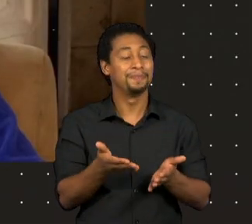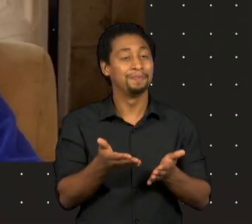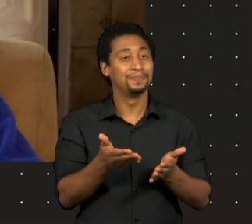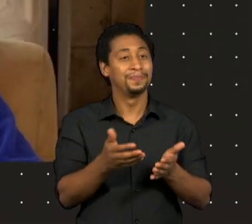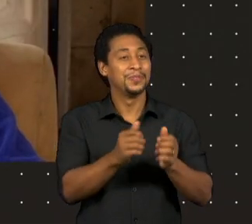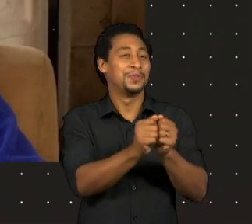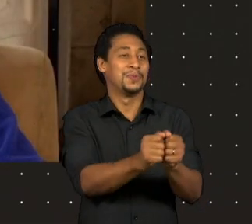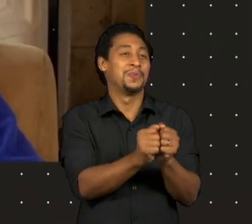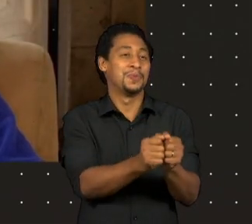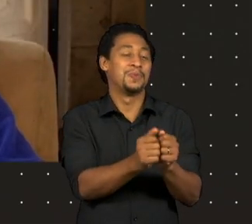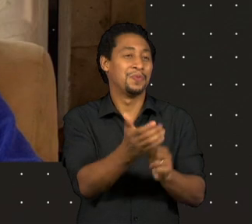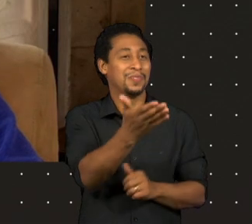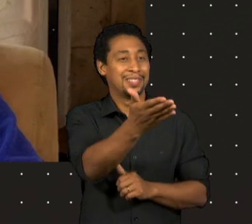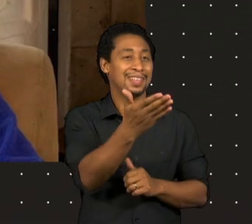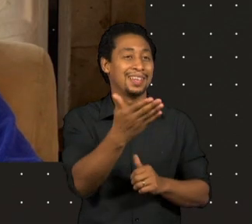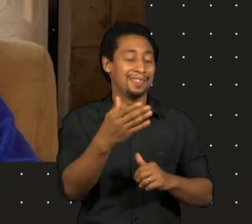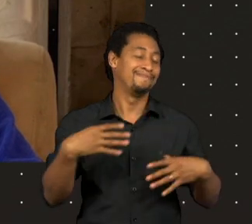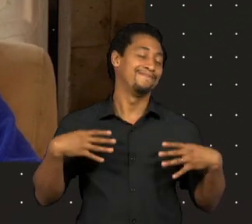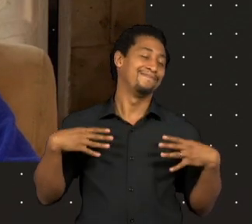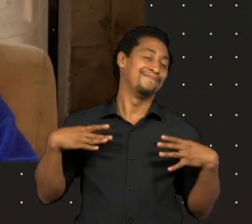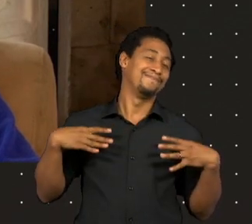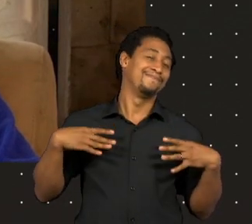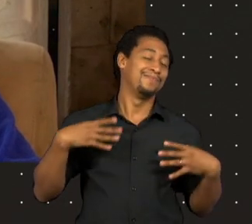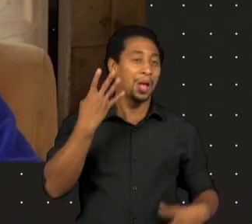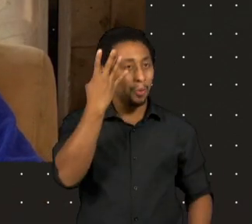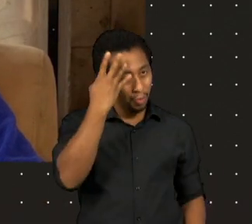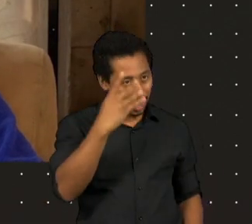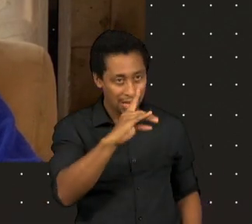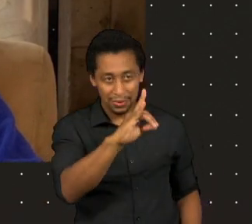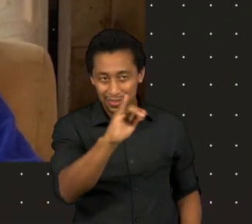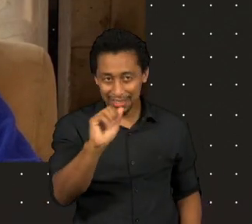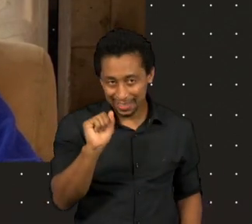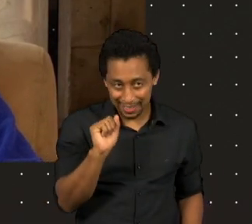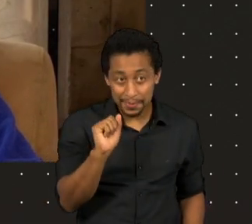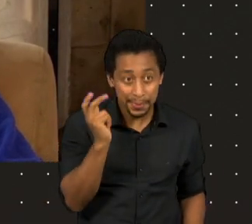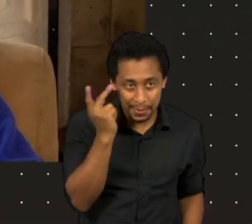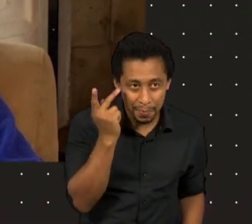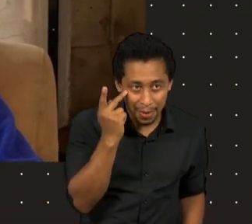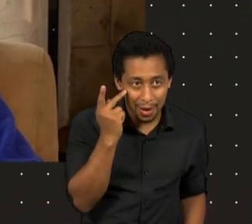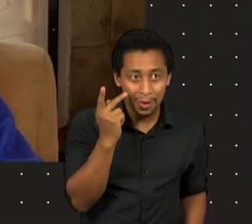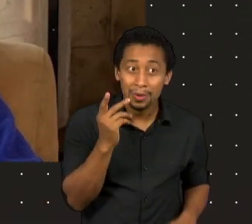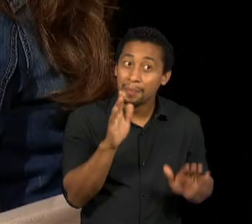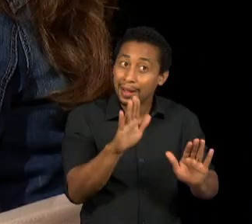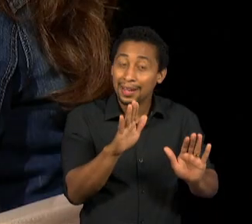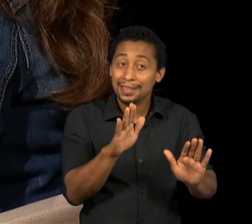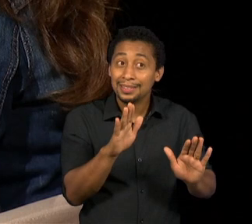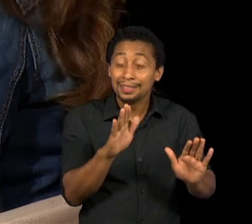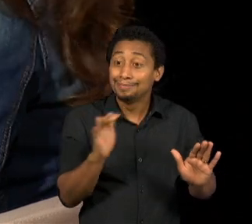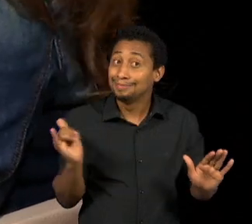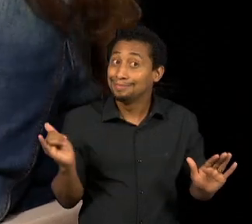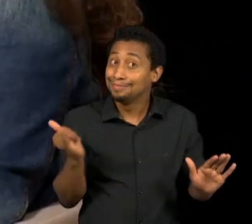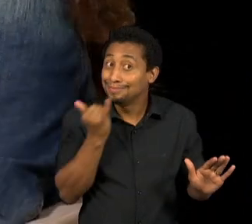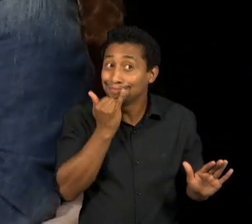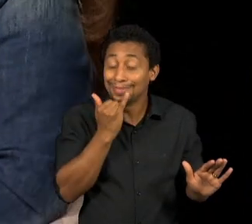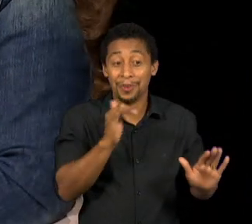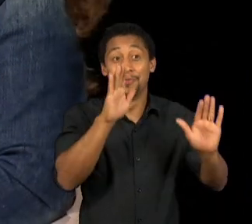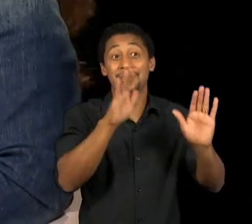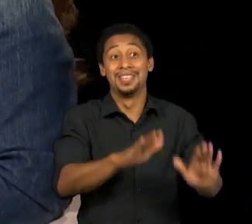São Paulo e sabe o que aconteceu? Estou junto com ela há 90 dias.